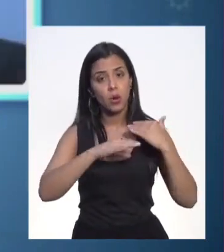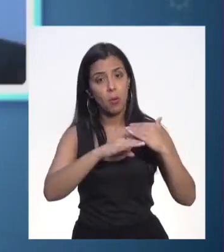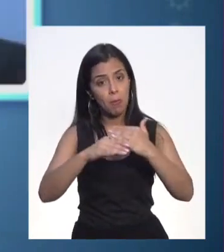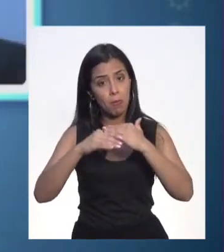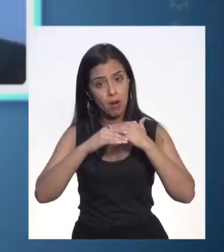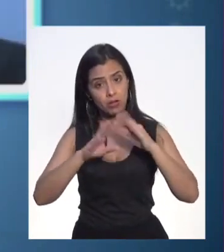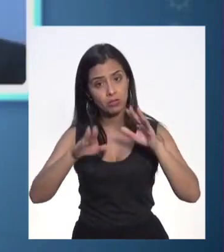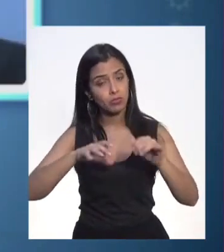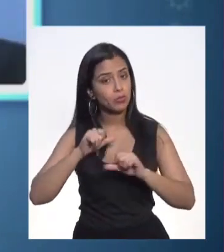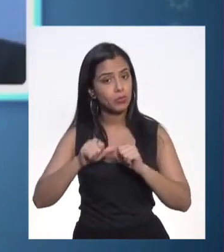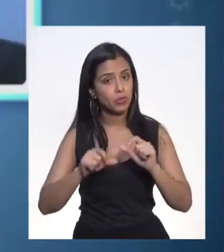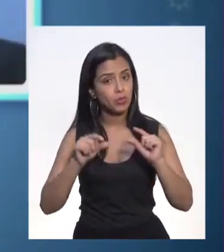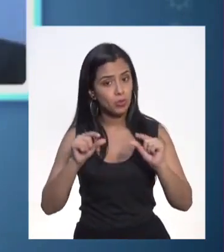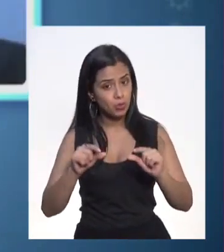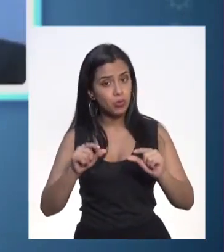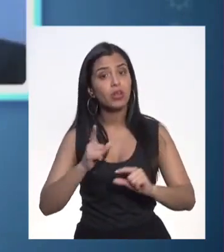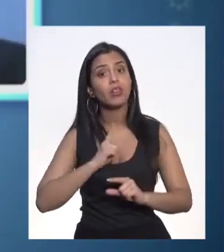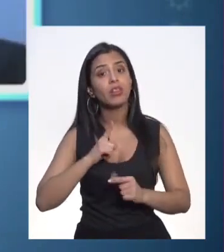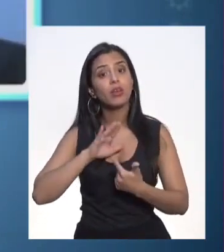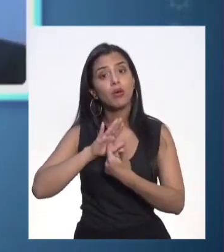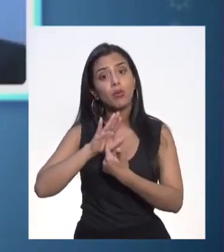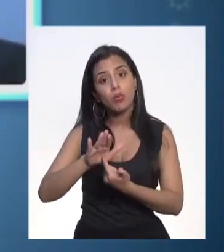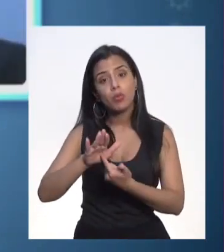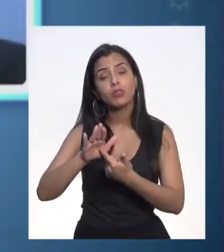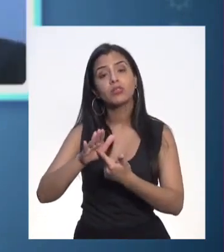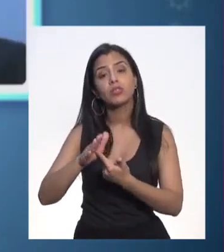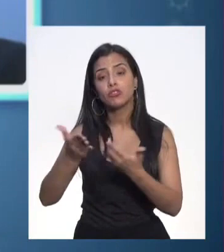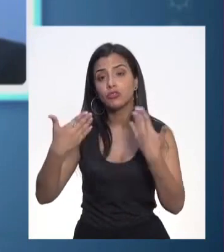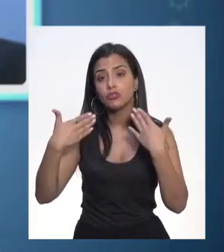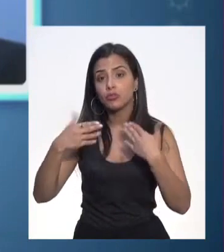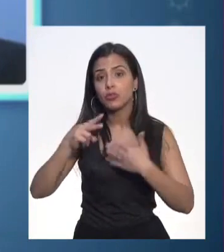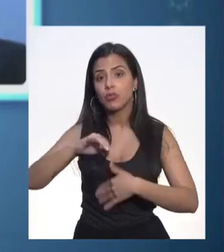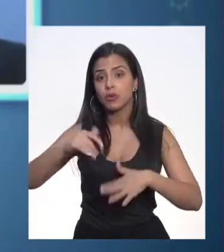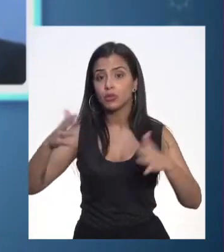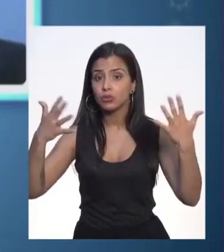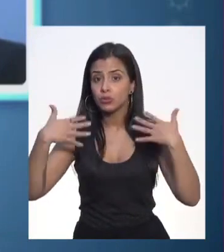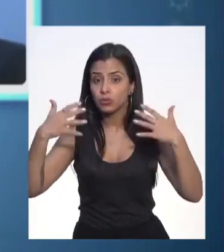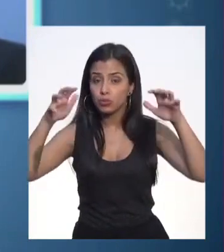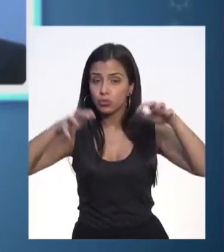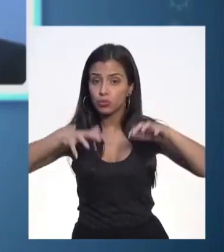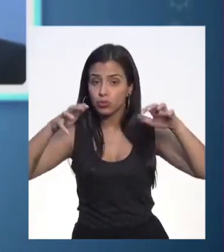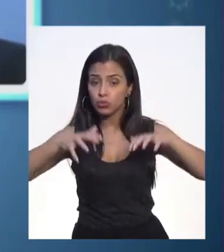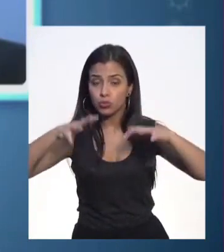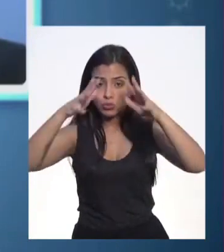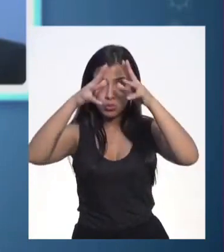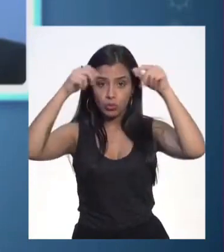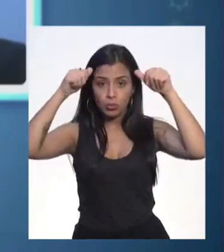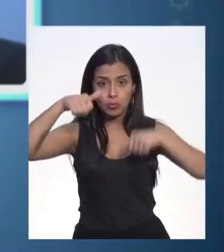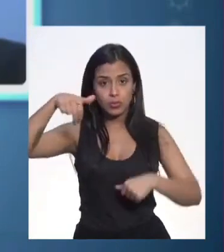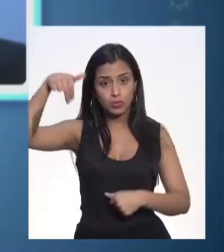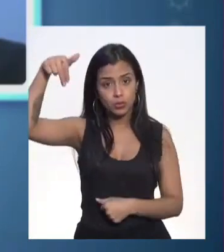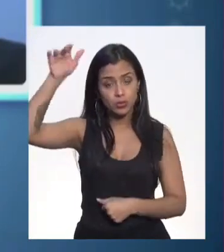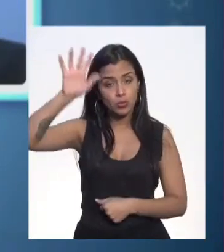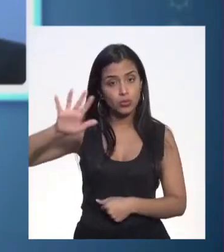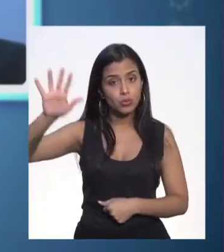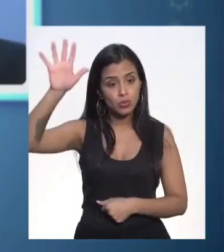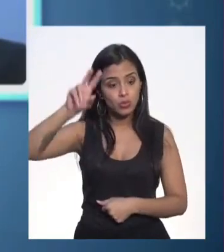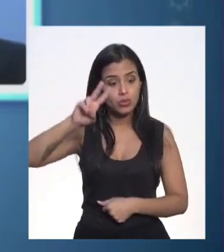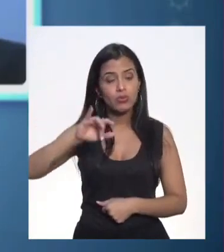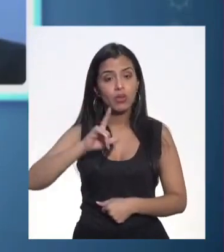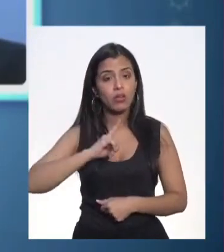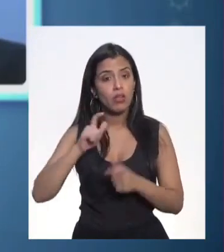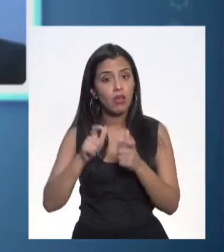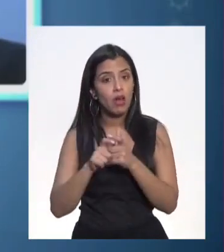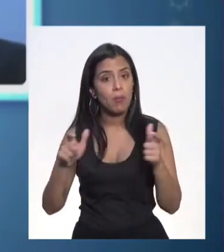pouco. As projeções mostram reduções de chuva no leste da Amazônia e na região nordeste e aumento de